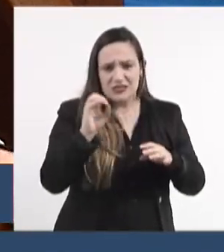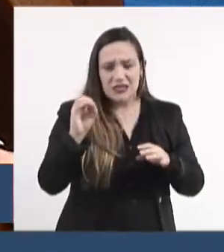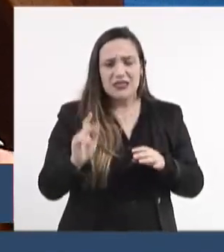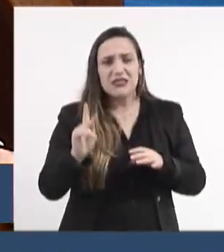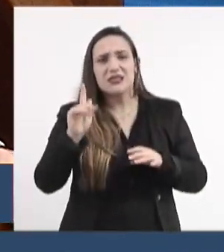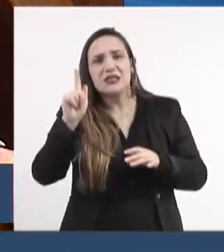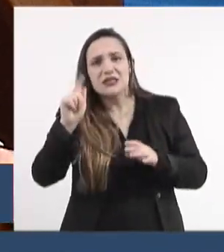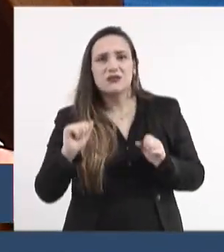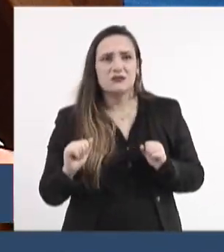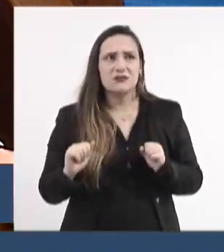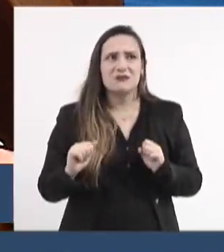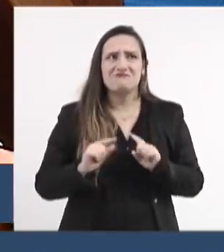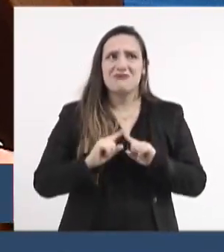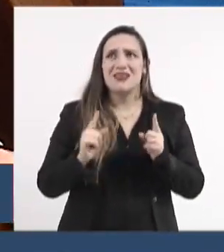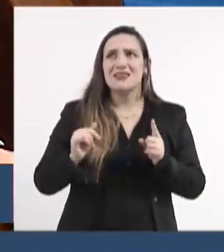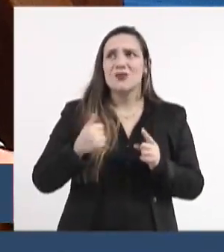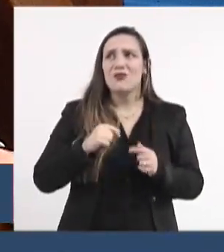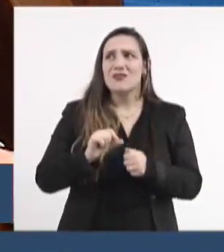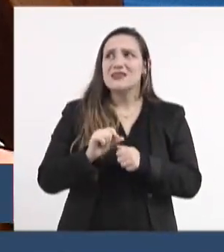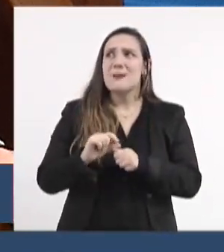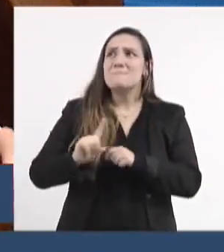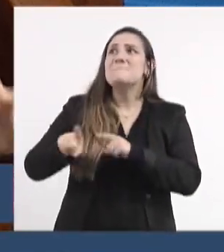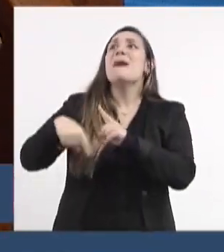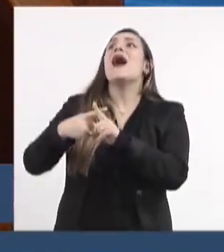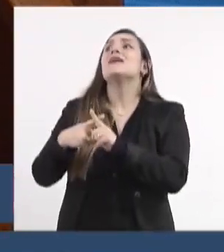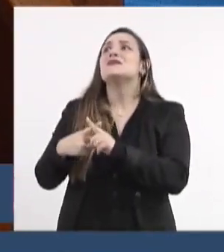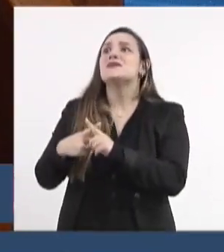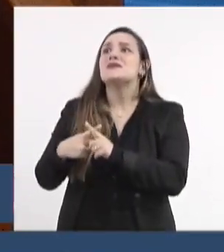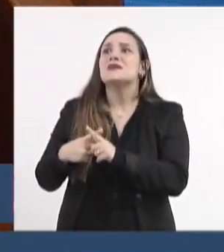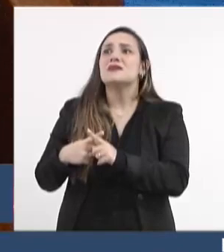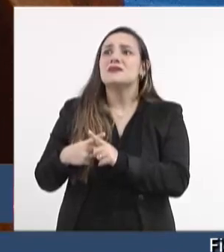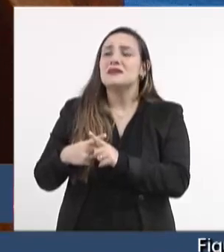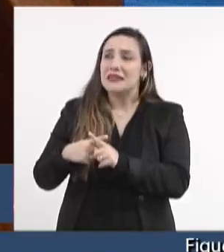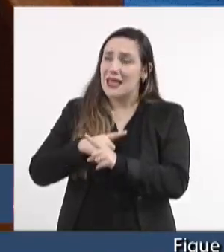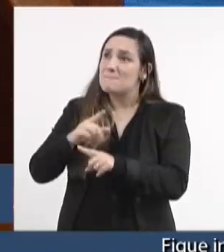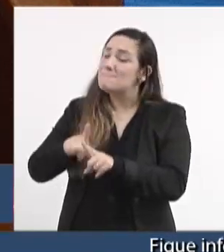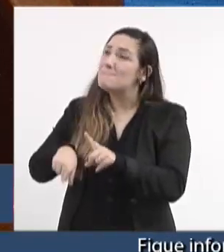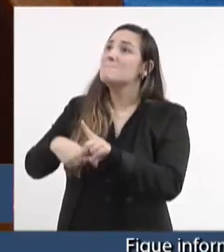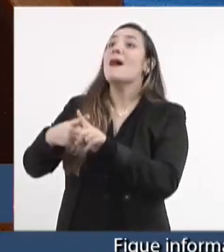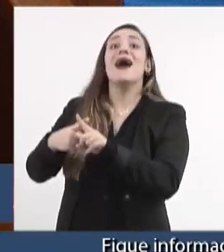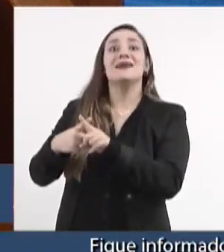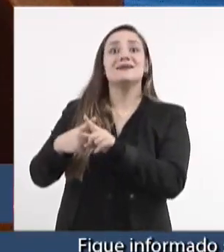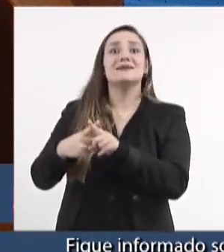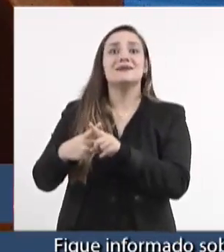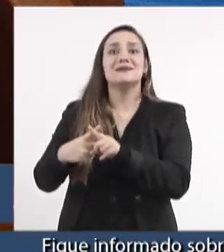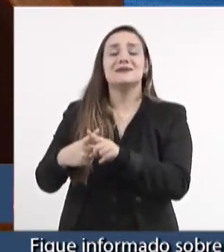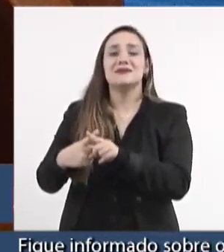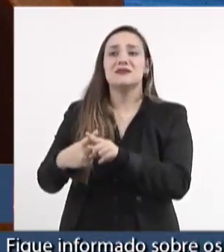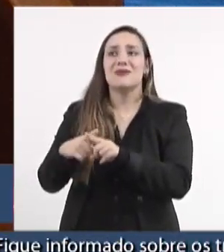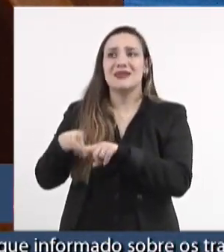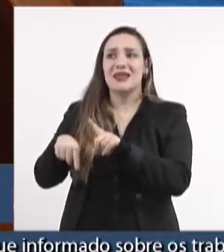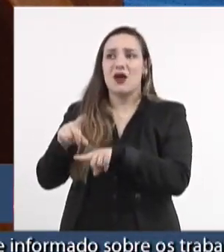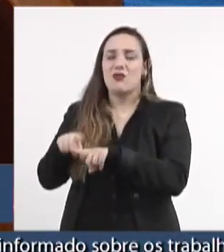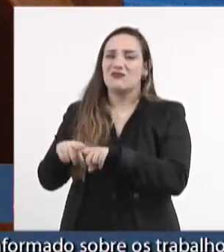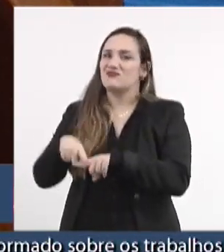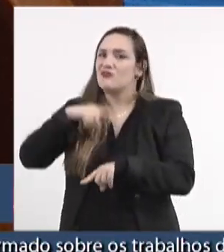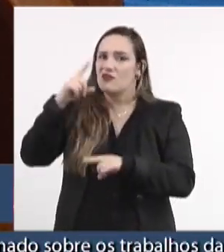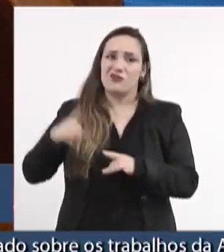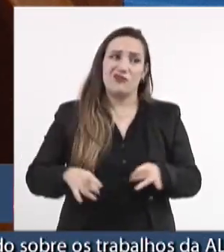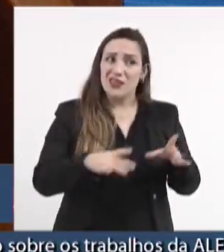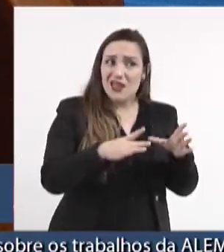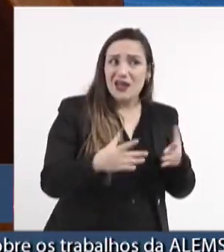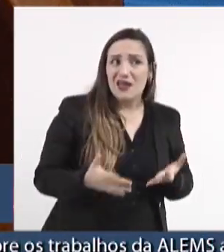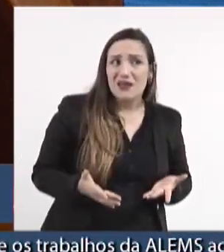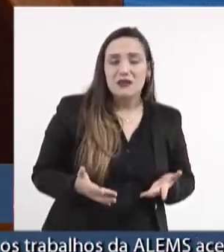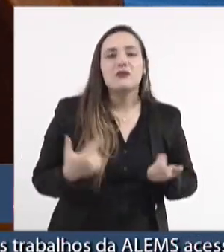problema é essa questão de ter um centro de distribuição. E,